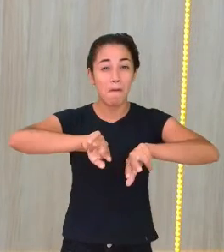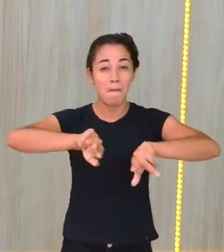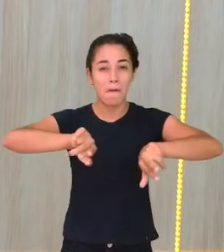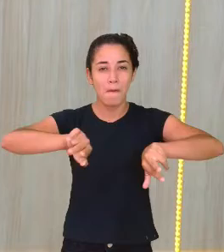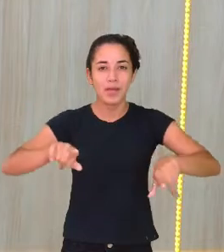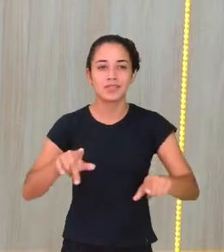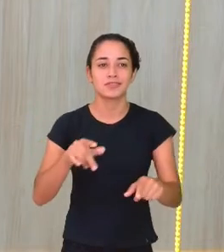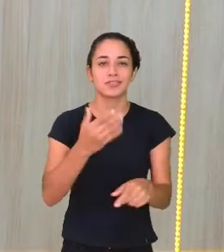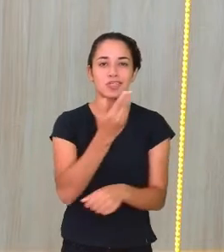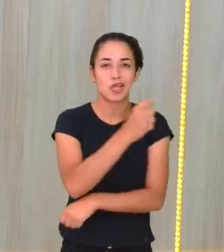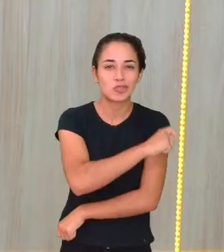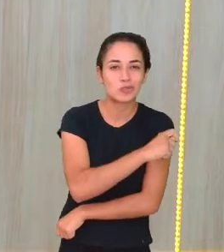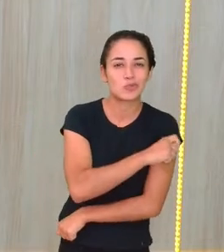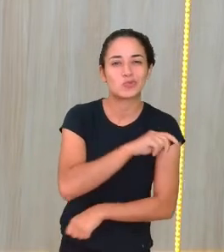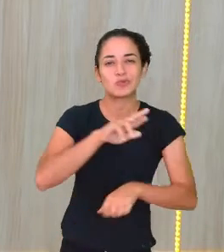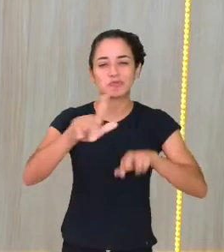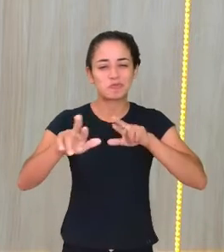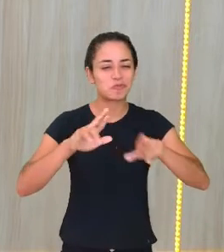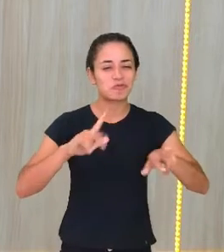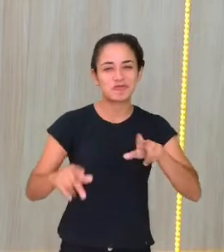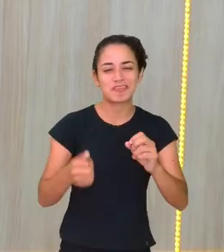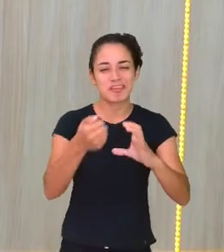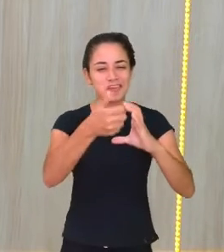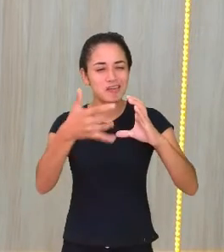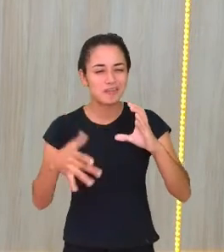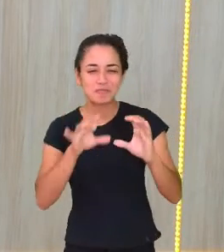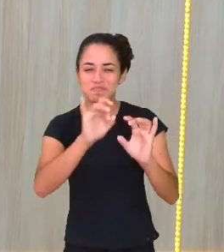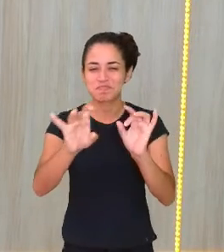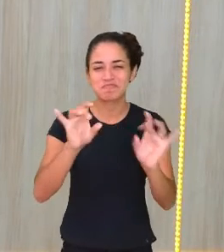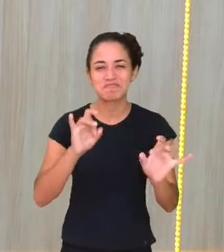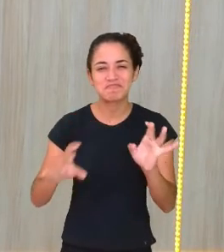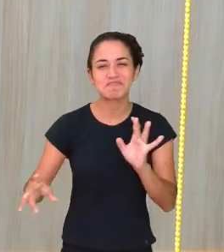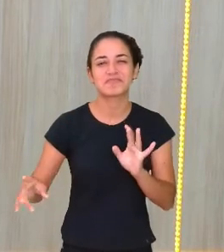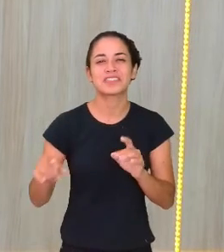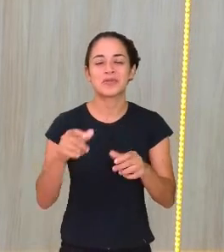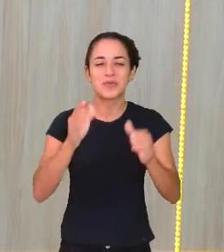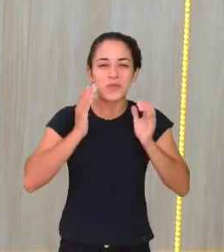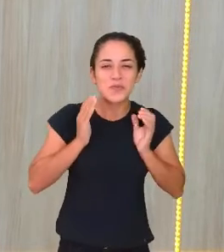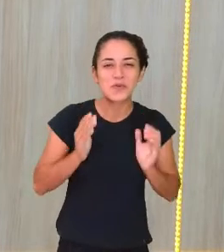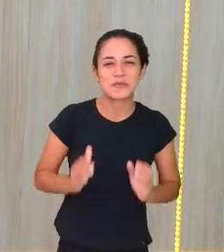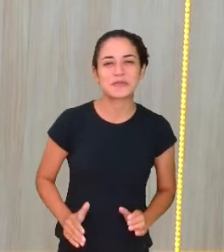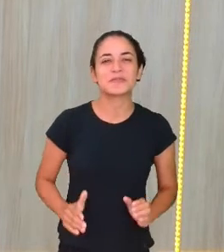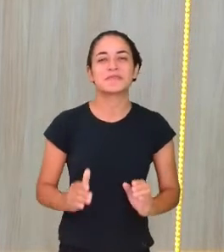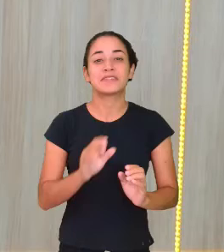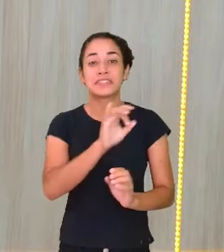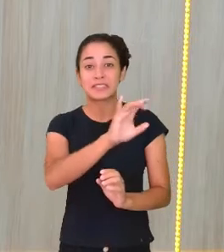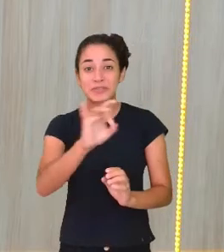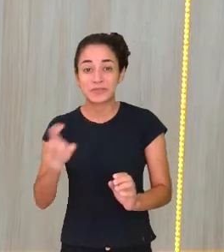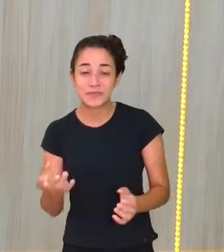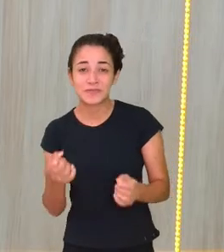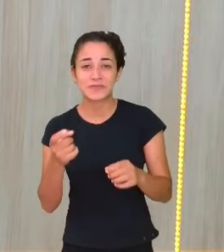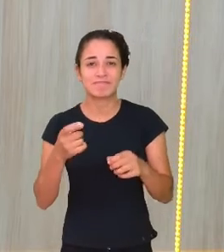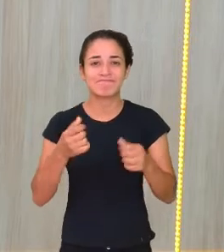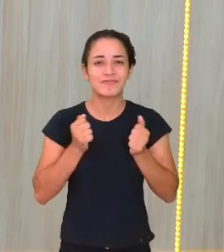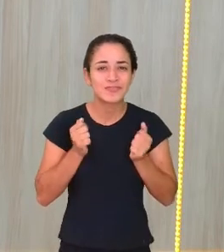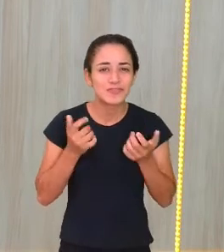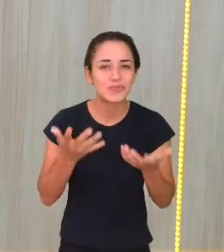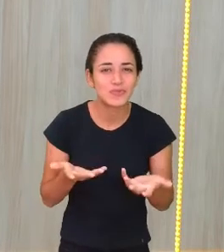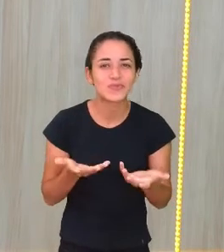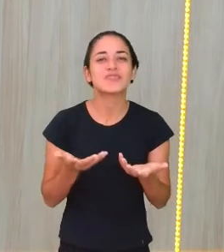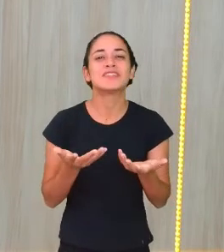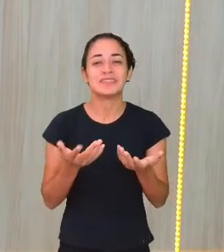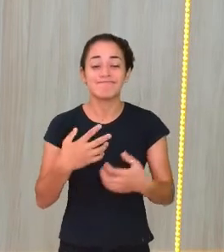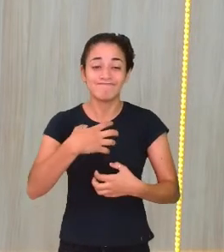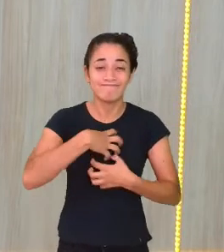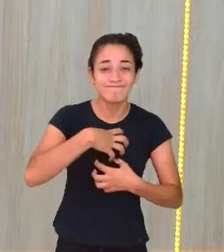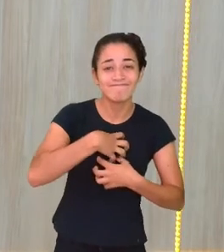diversos estudantes diferentes, cada um com a sua característica, cada um com o seu comportamento, cada um com a sua abordagem, com o seu